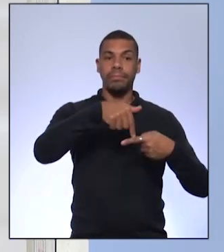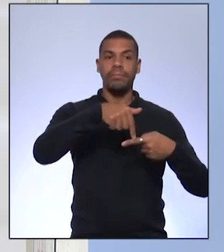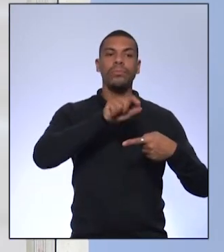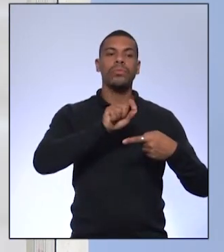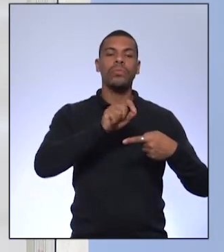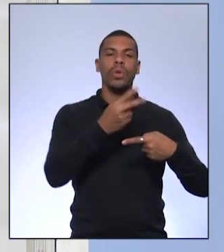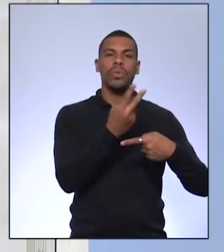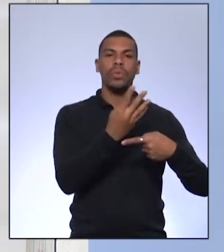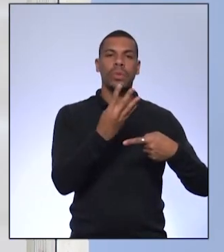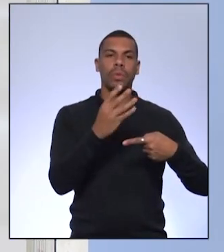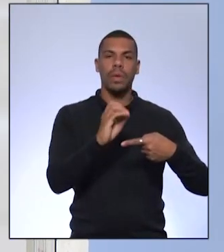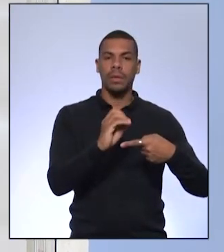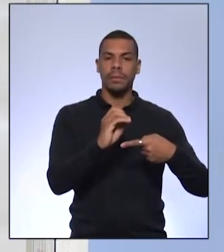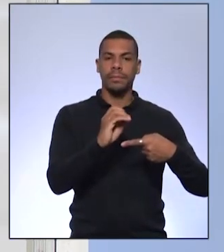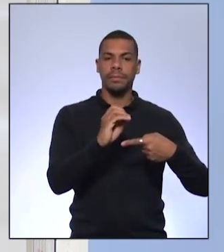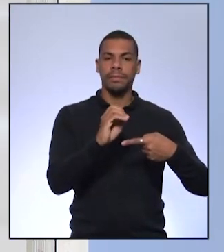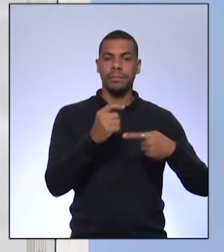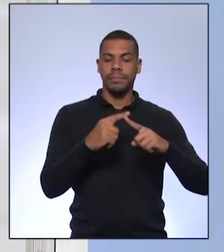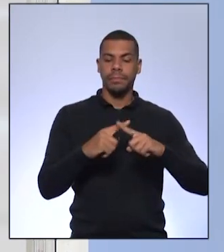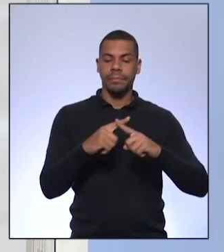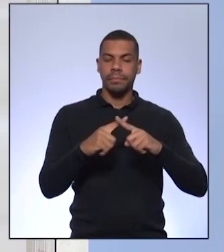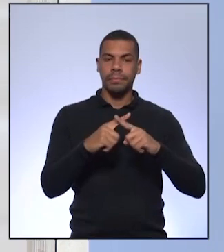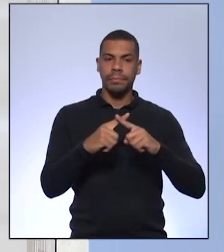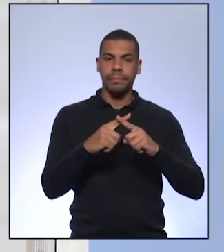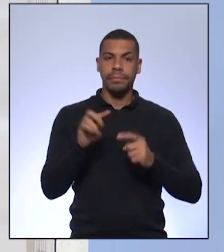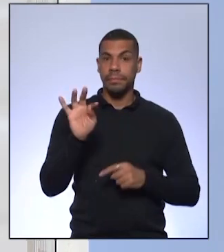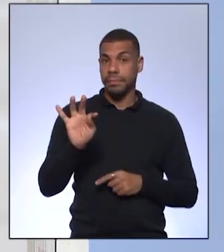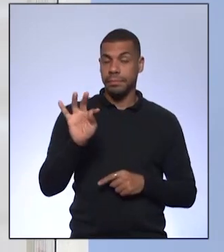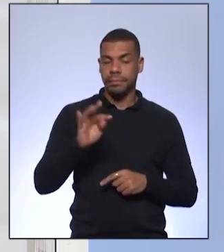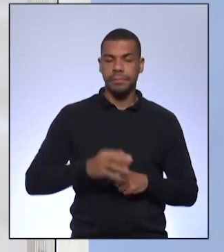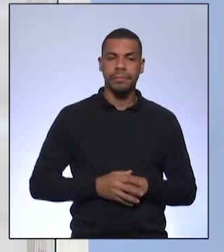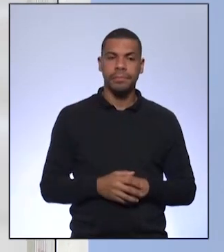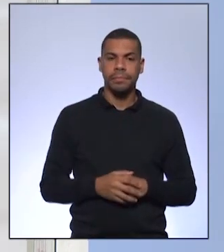quem? 240 vezes quem? Vezes o T.